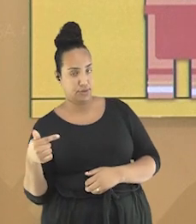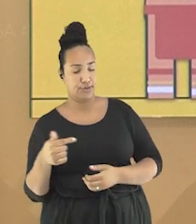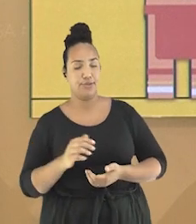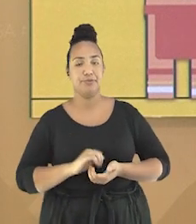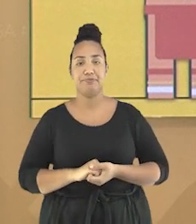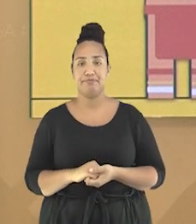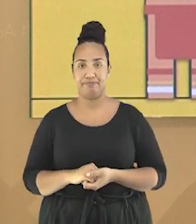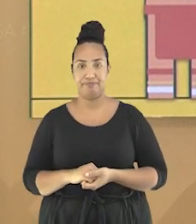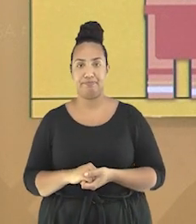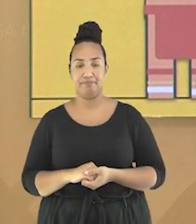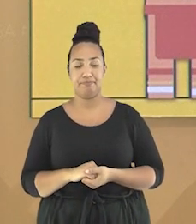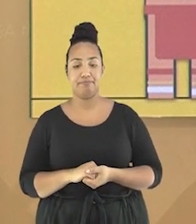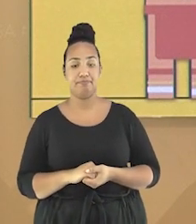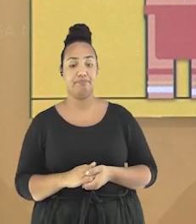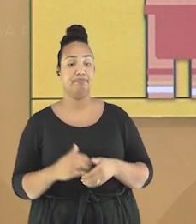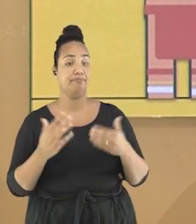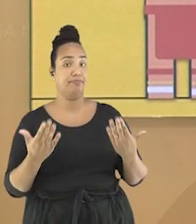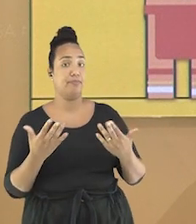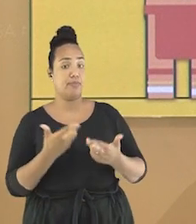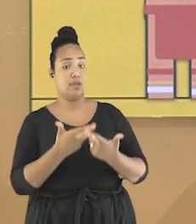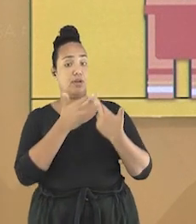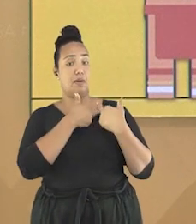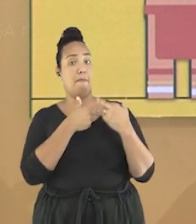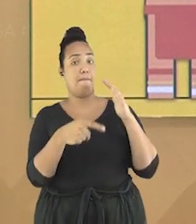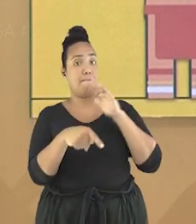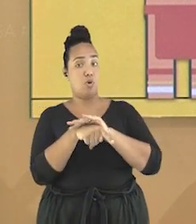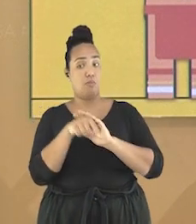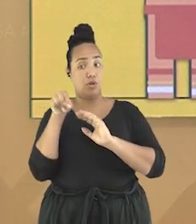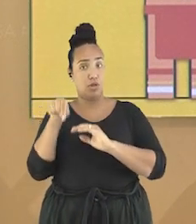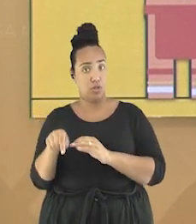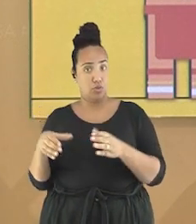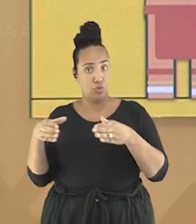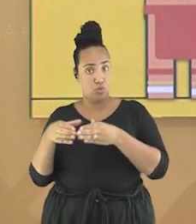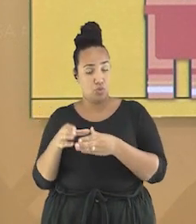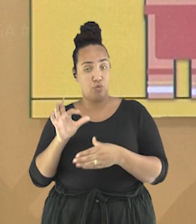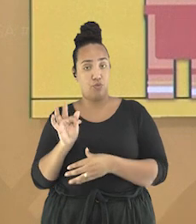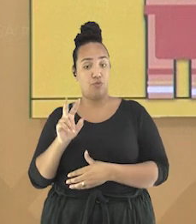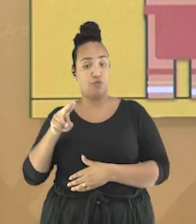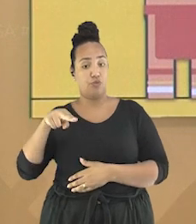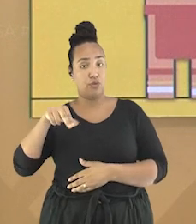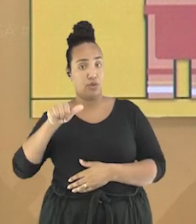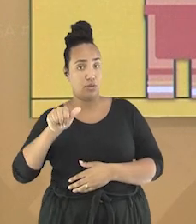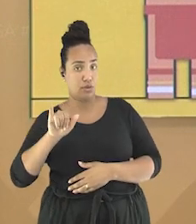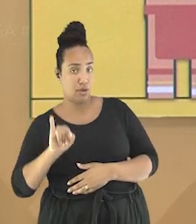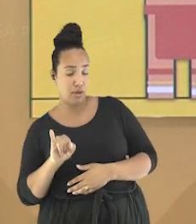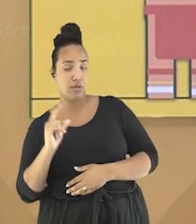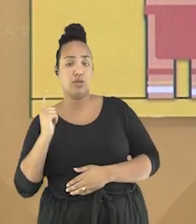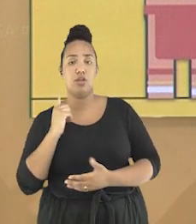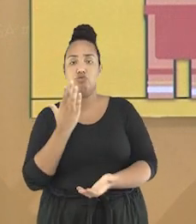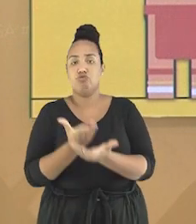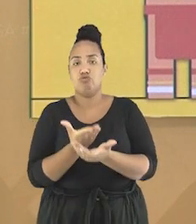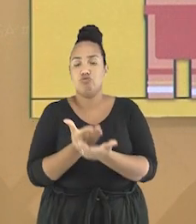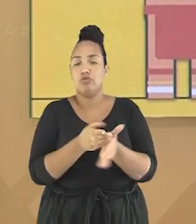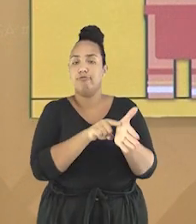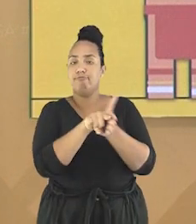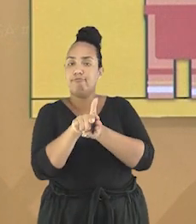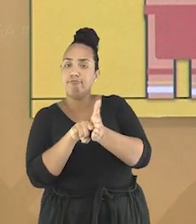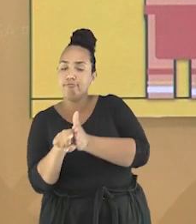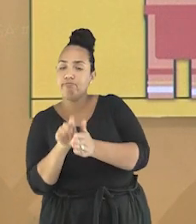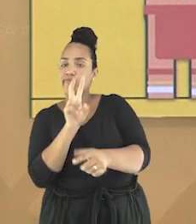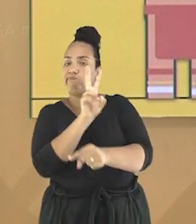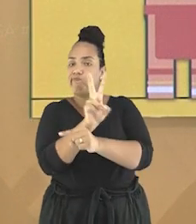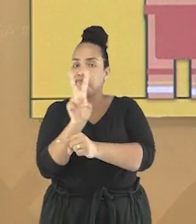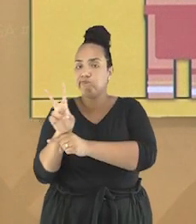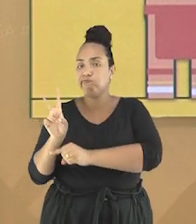1967. É de responsabilidade da FUNAI promover estudos de identificação demarcação, fiscalização